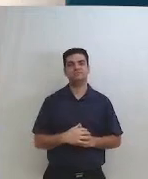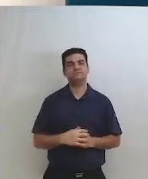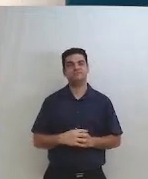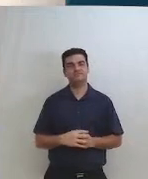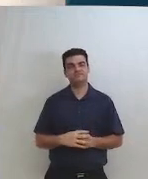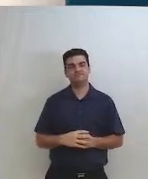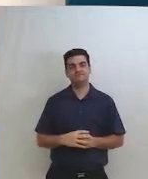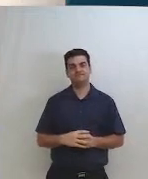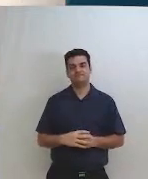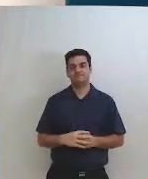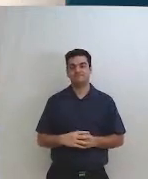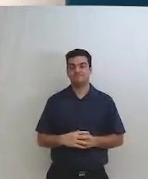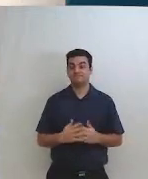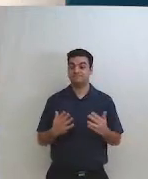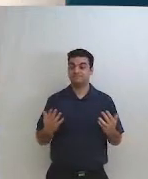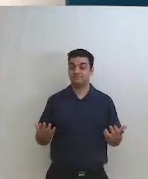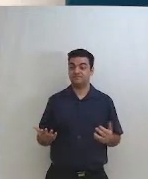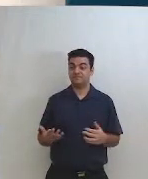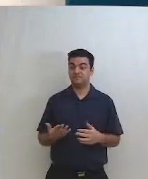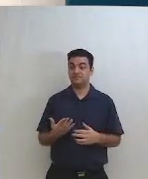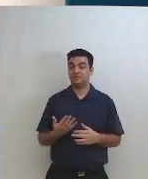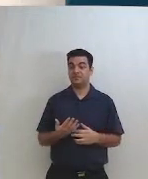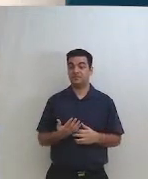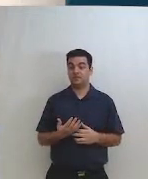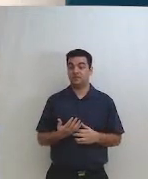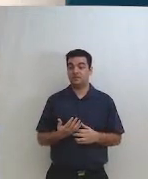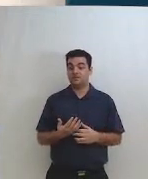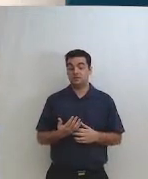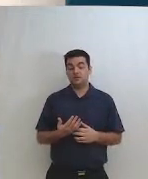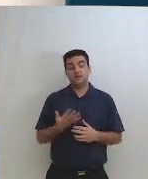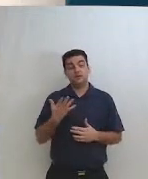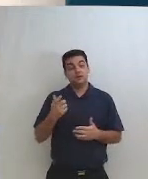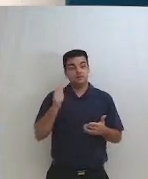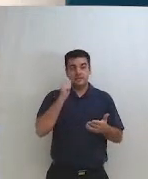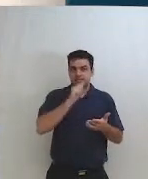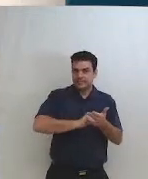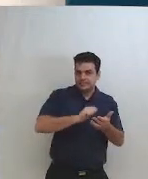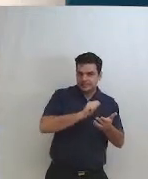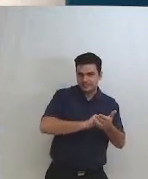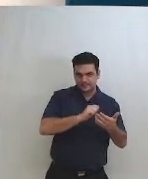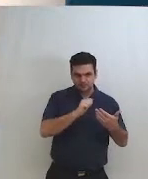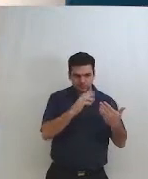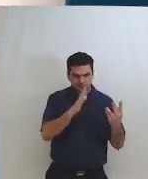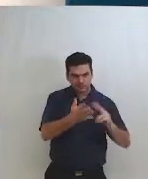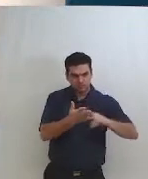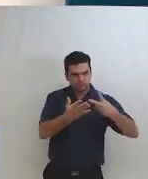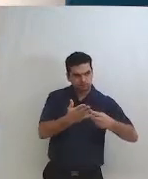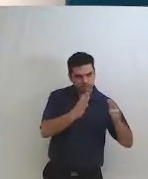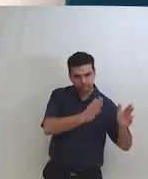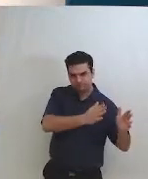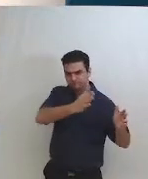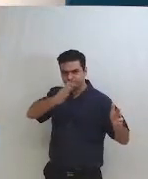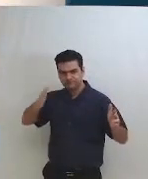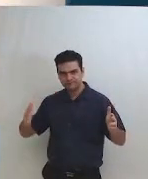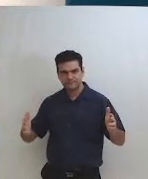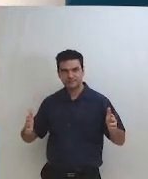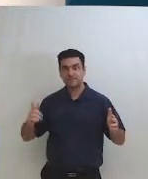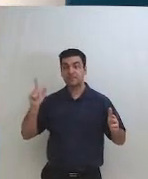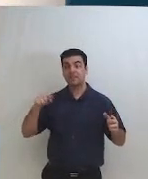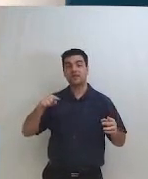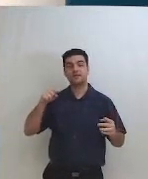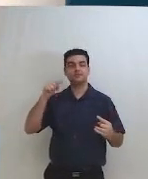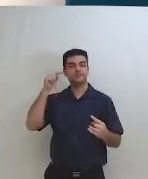Excelência, a transcrição mostra de forma clara e objetiva que houve essa supressão.